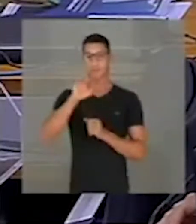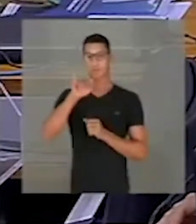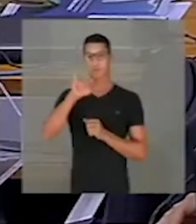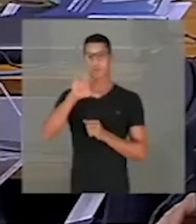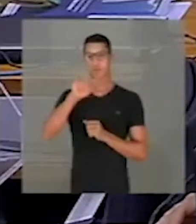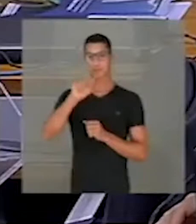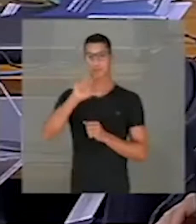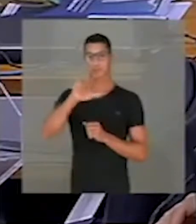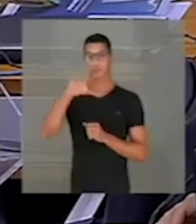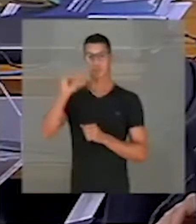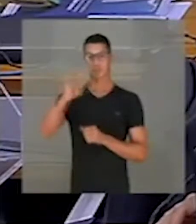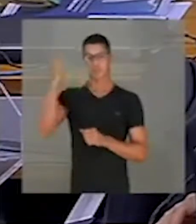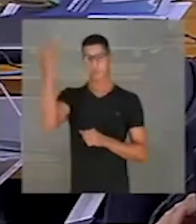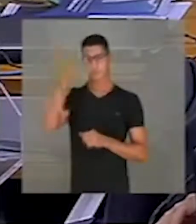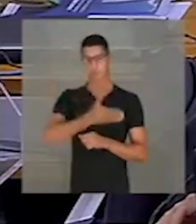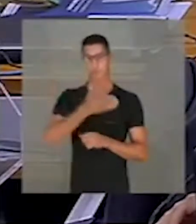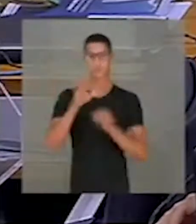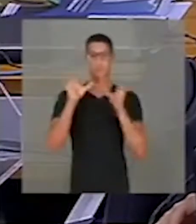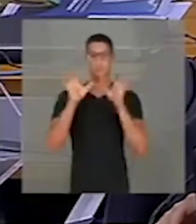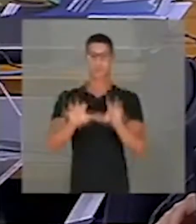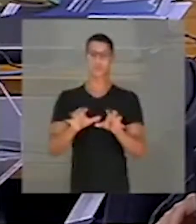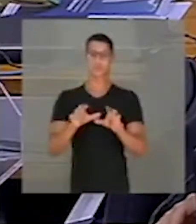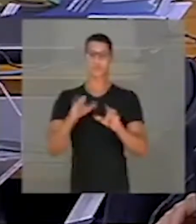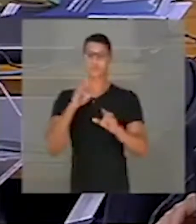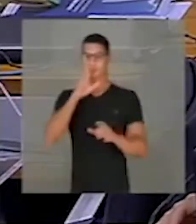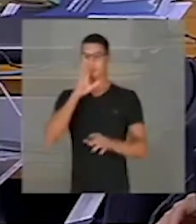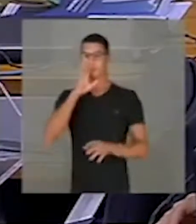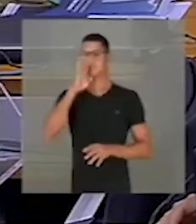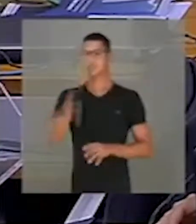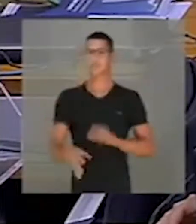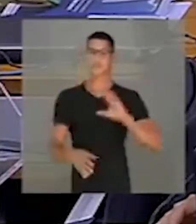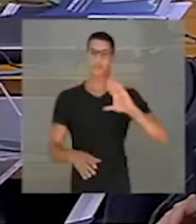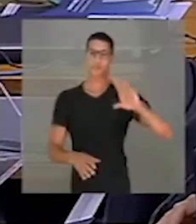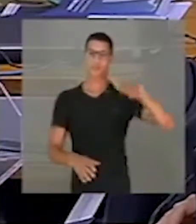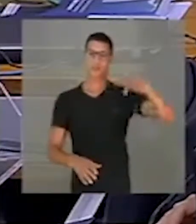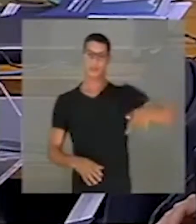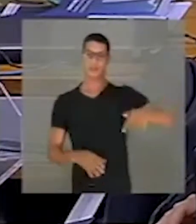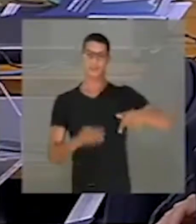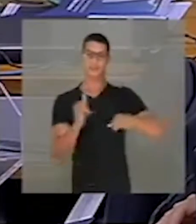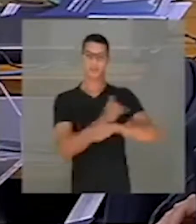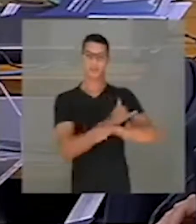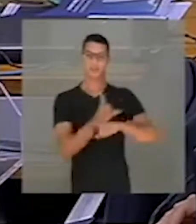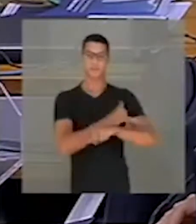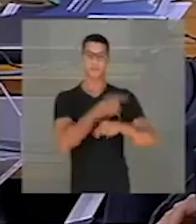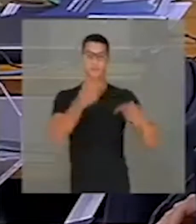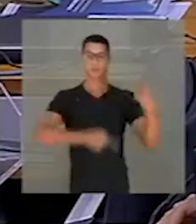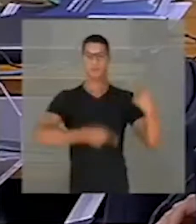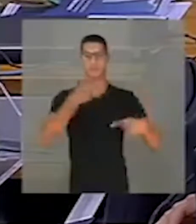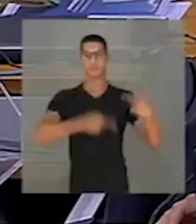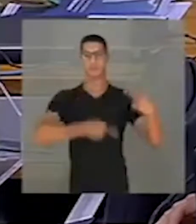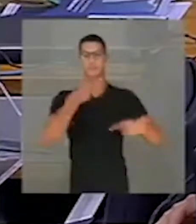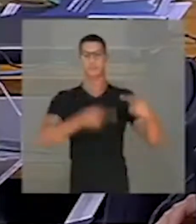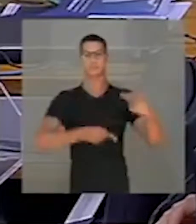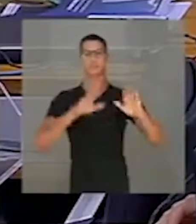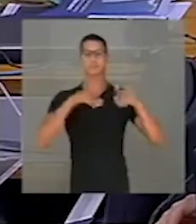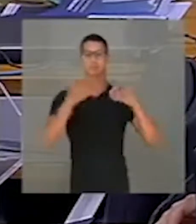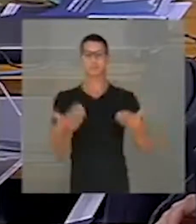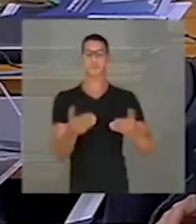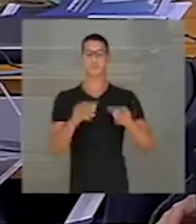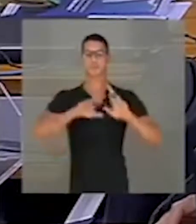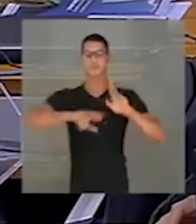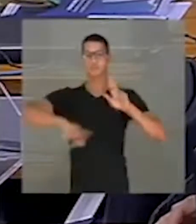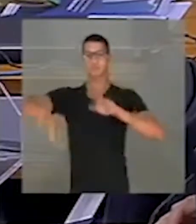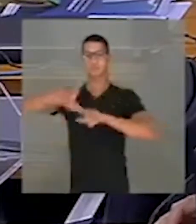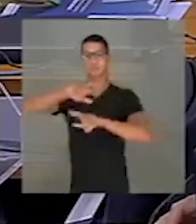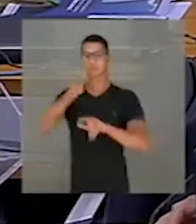comprovada. Assim, demonizar a cloroquina não passou de uma estratégia política, quando dezenas